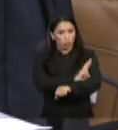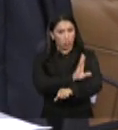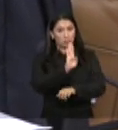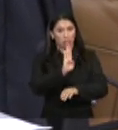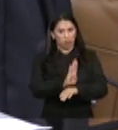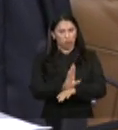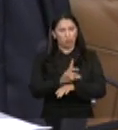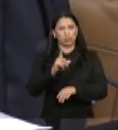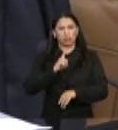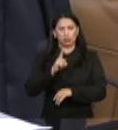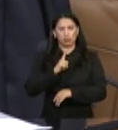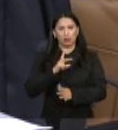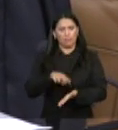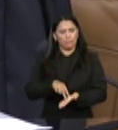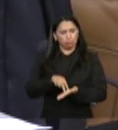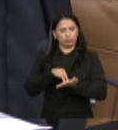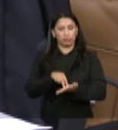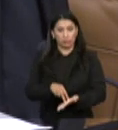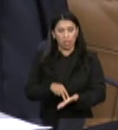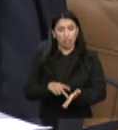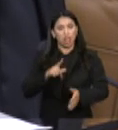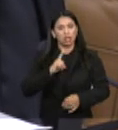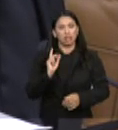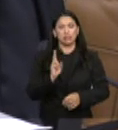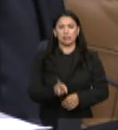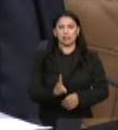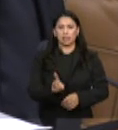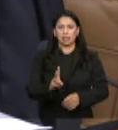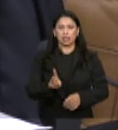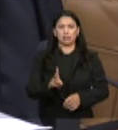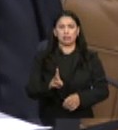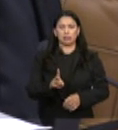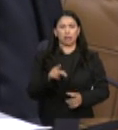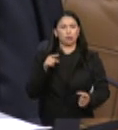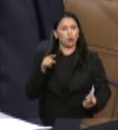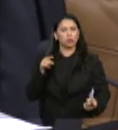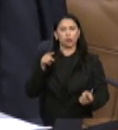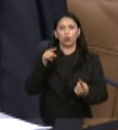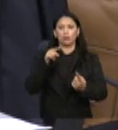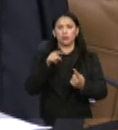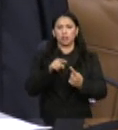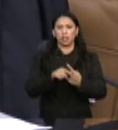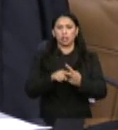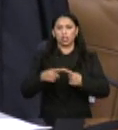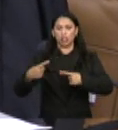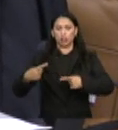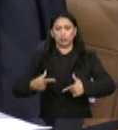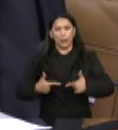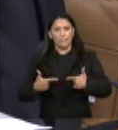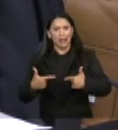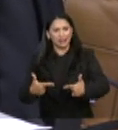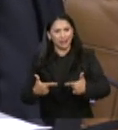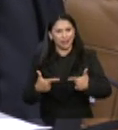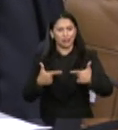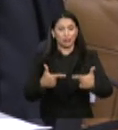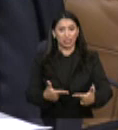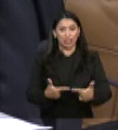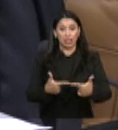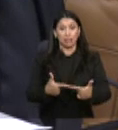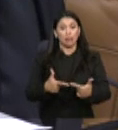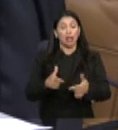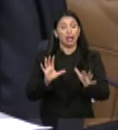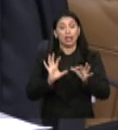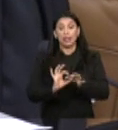com vigor ele pugnou por seus ideais travou batalhas como abolição da